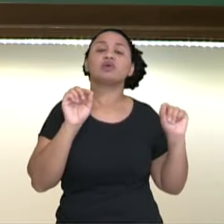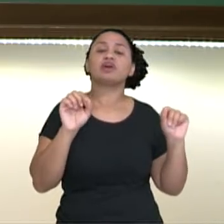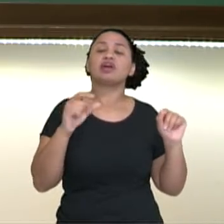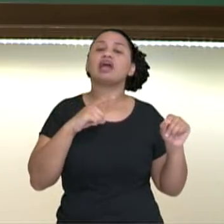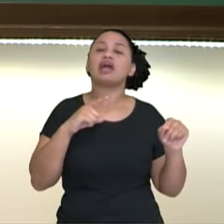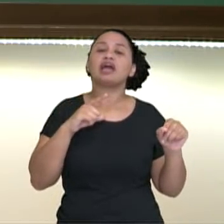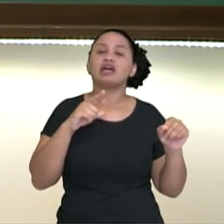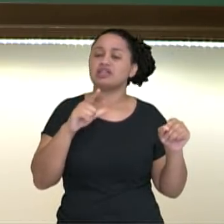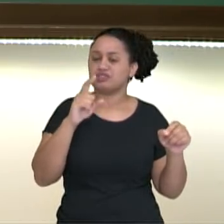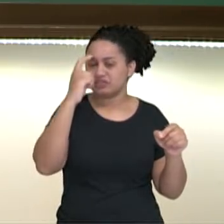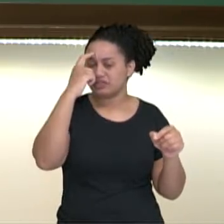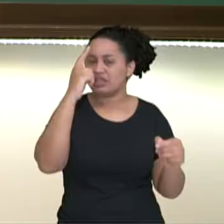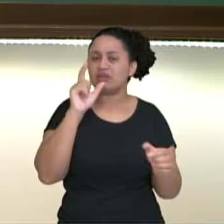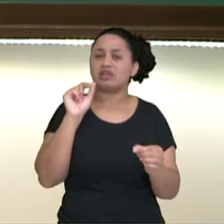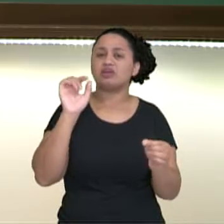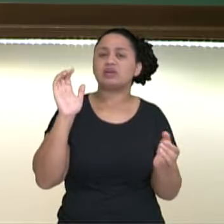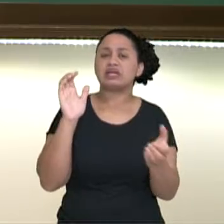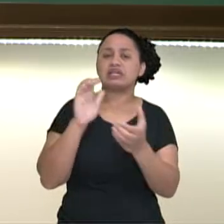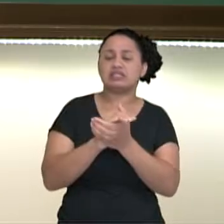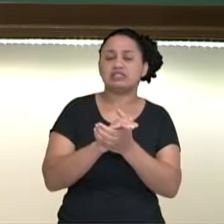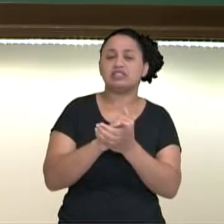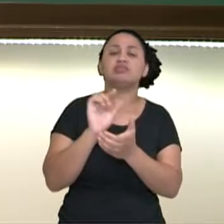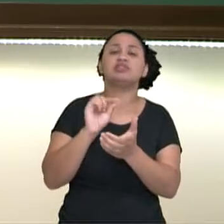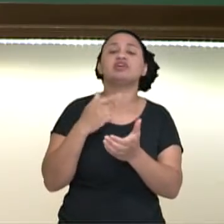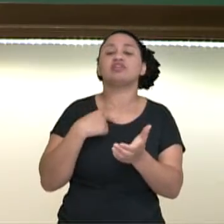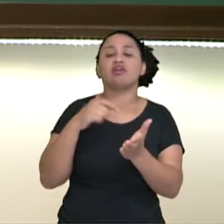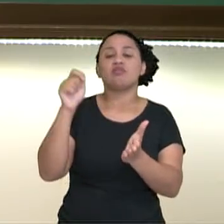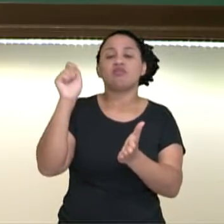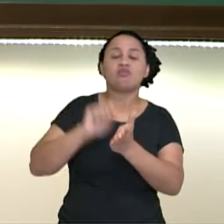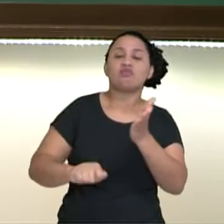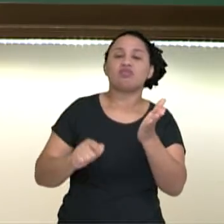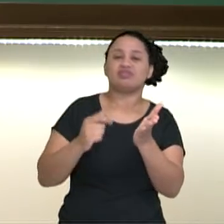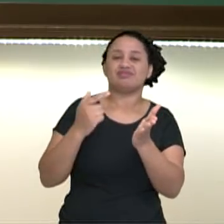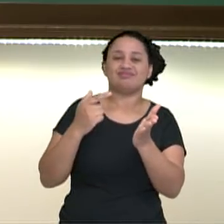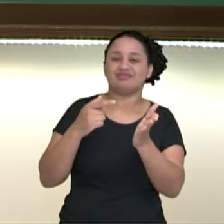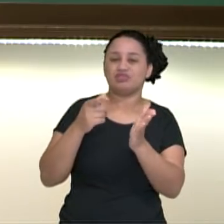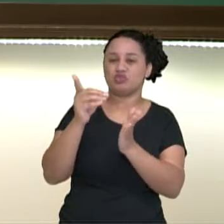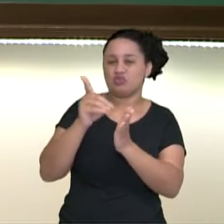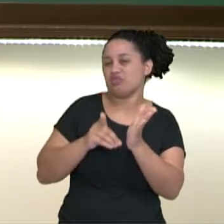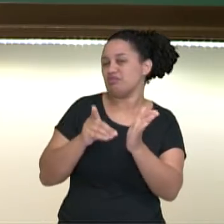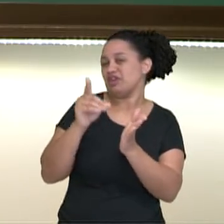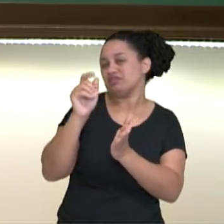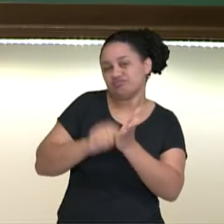do casamento, ele fazia mais parte de um contrato, né?